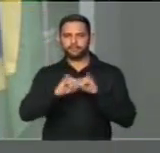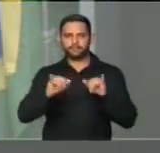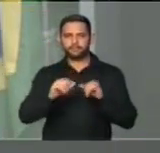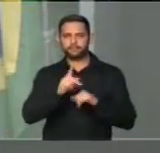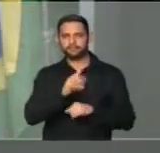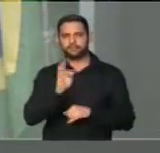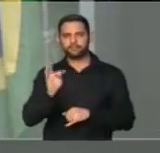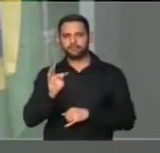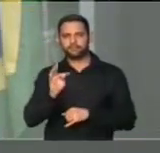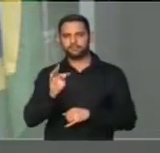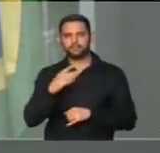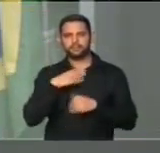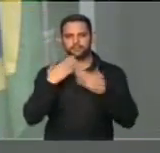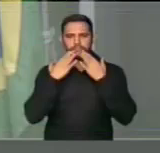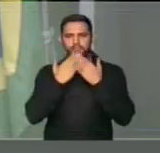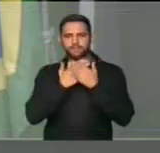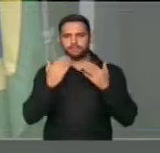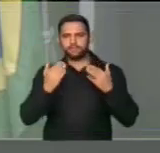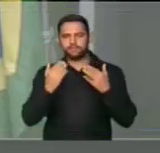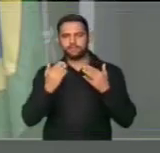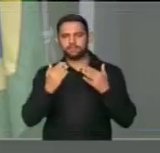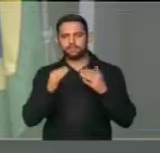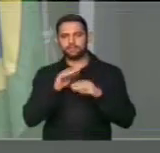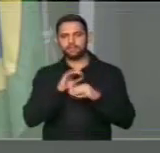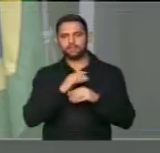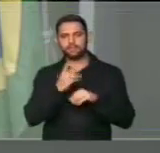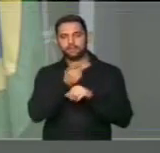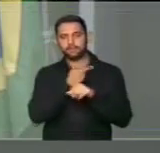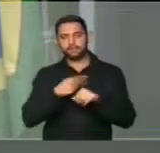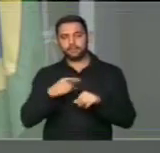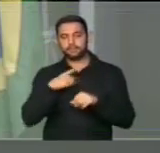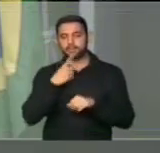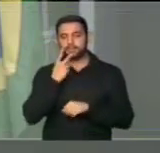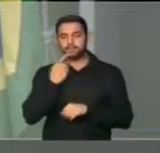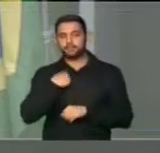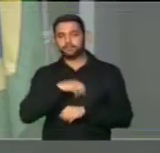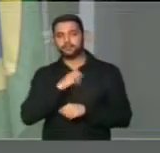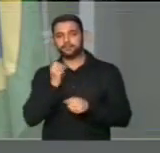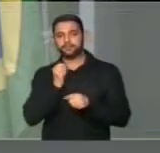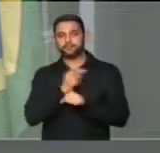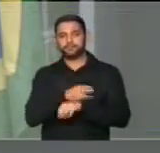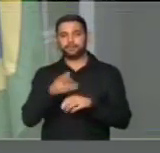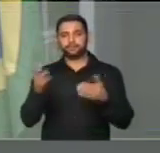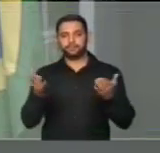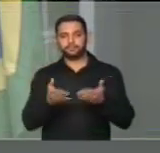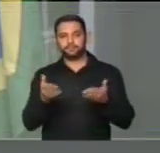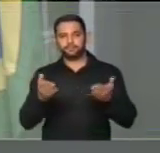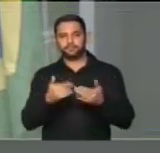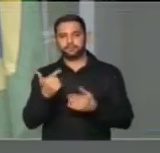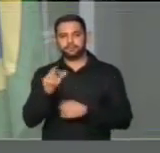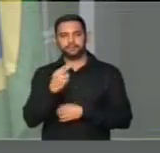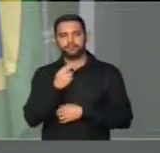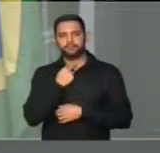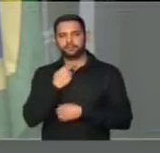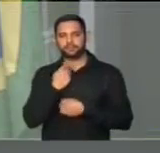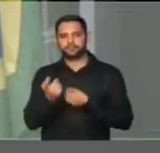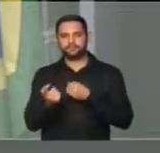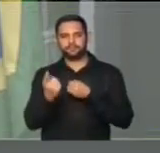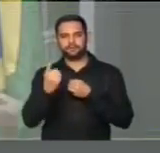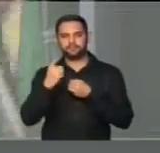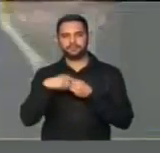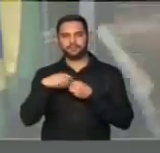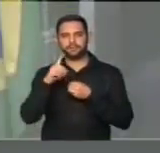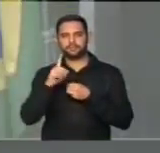PT, que ao apresentar aquelas imagens dizia: o nosso emprego de hoje não pode voltar